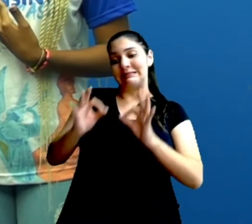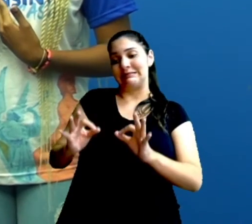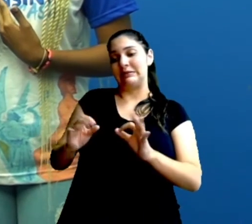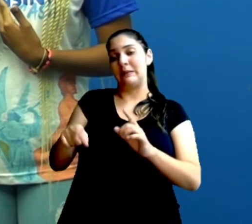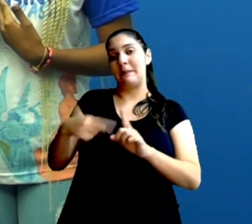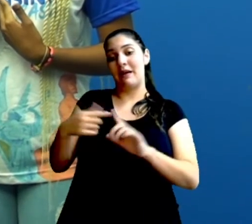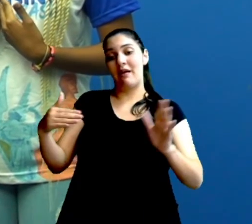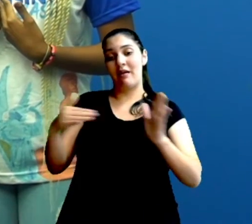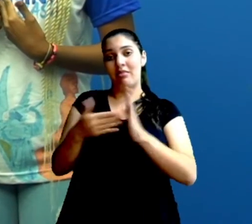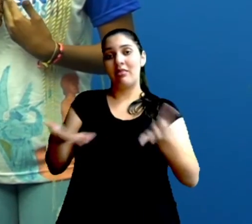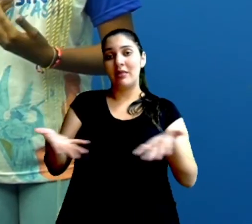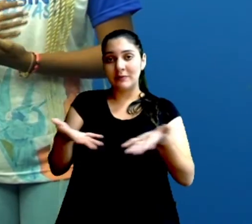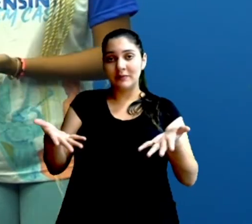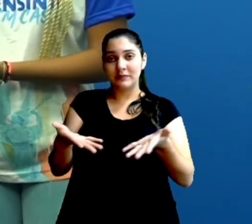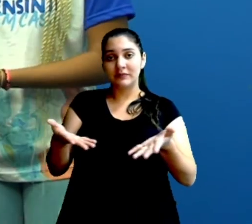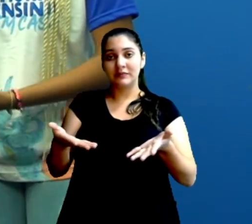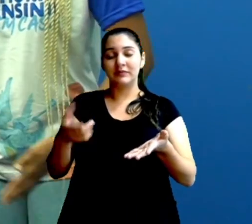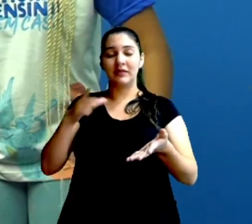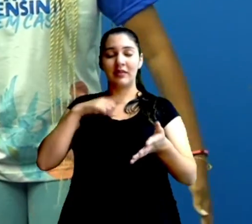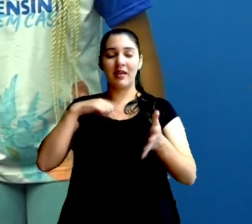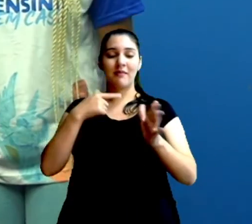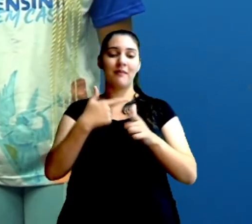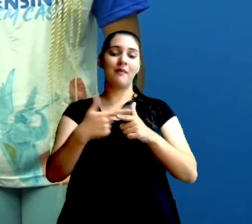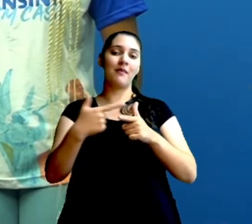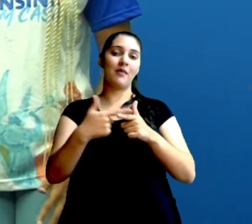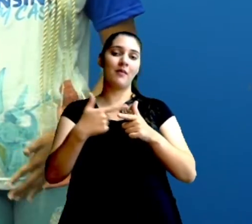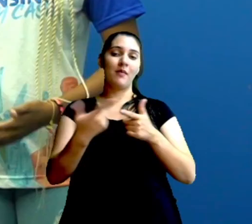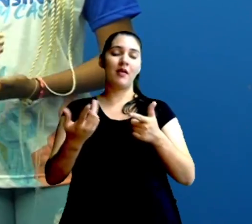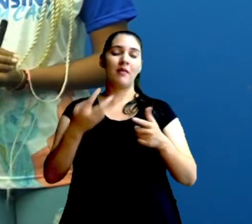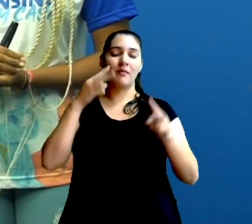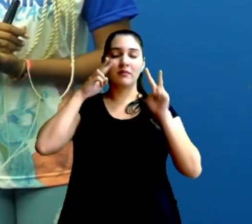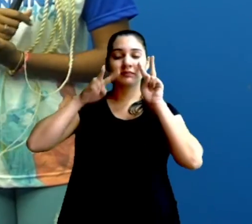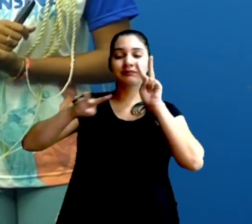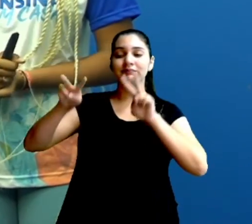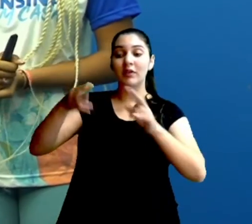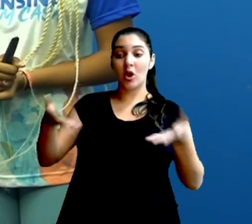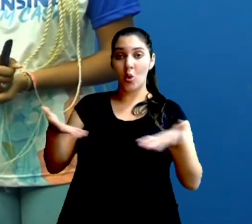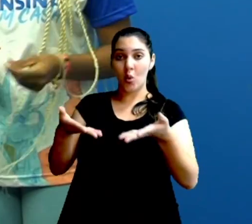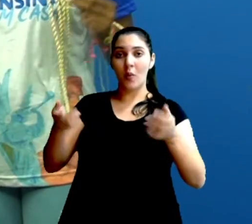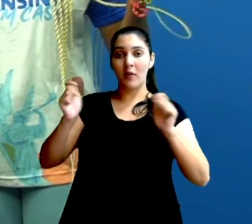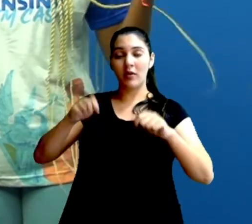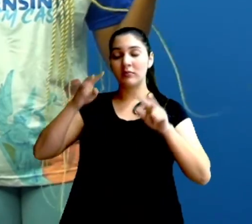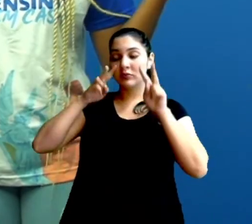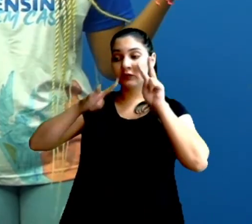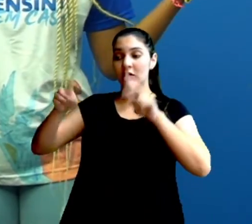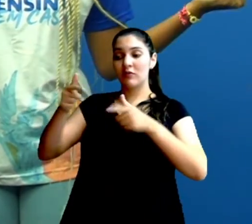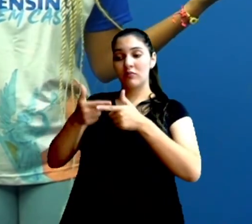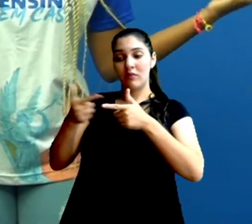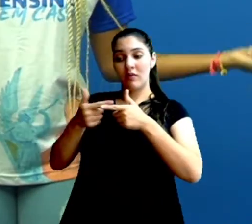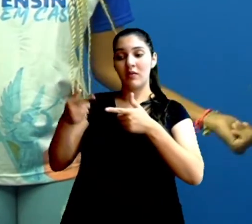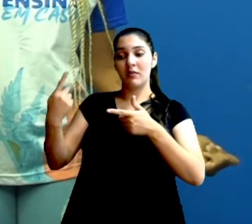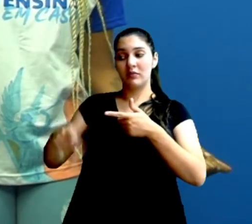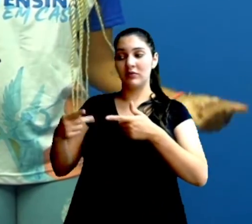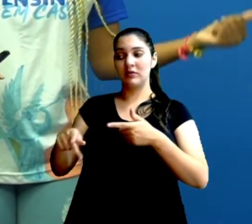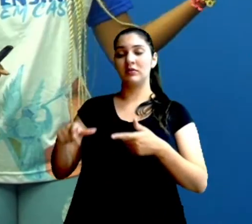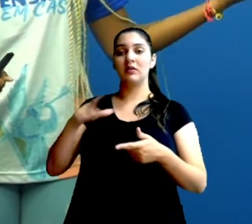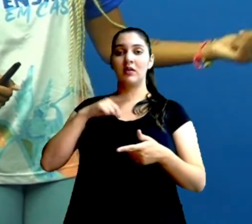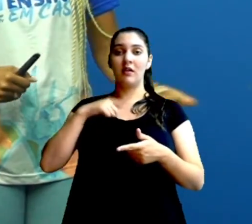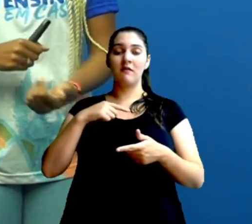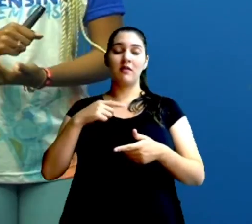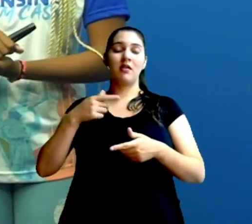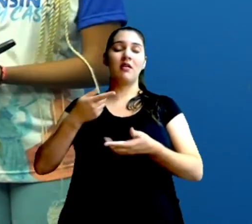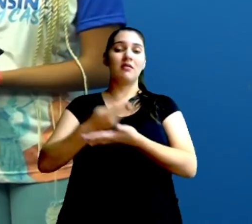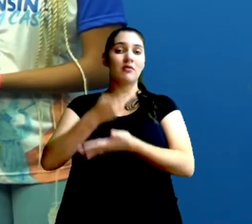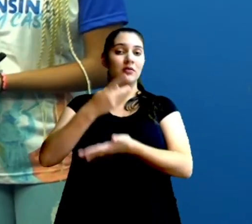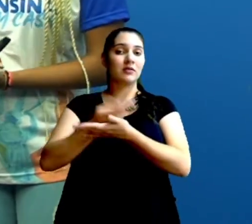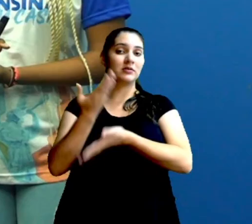hoje gera consequências. Até hoje podemos ver a consequência disso, que rolou lá no